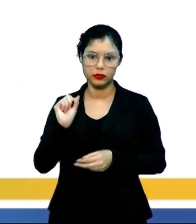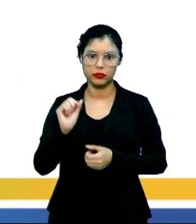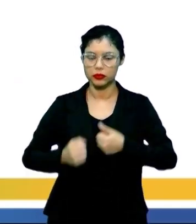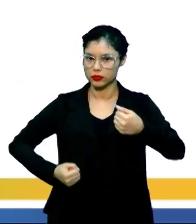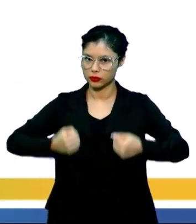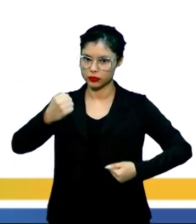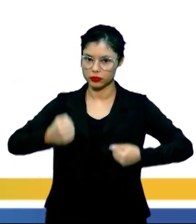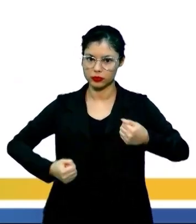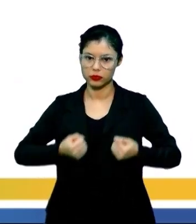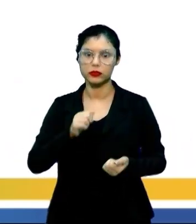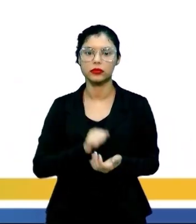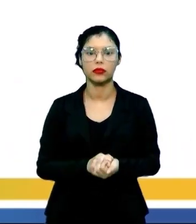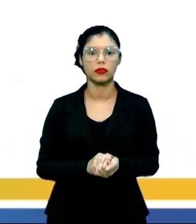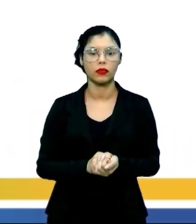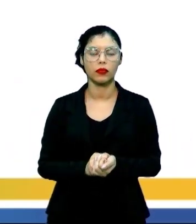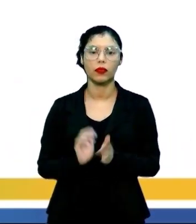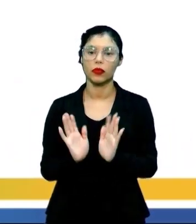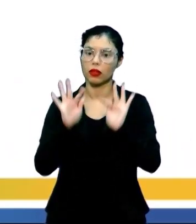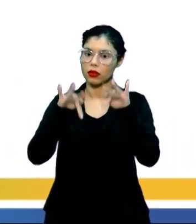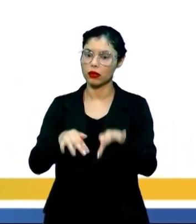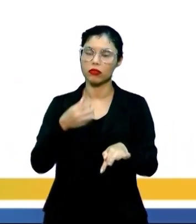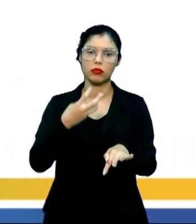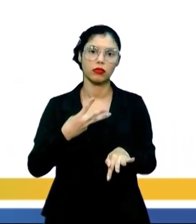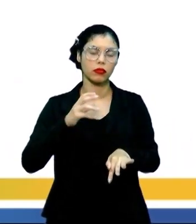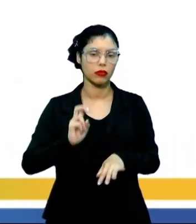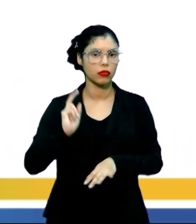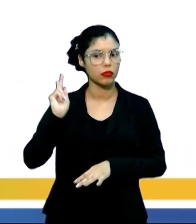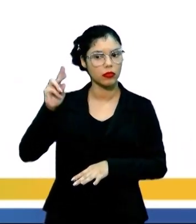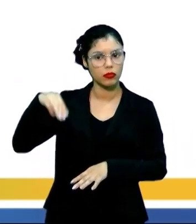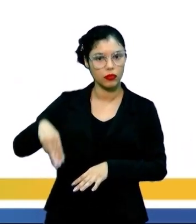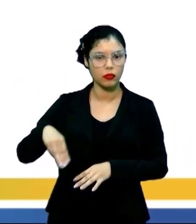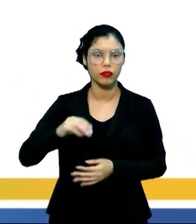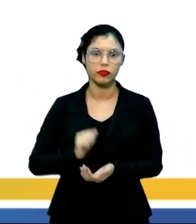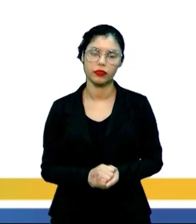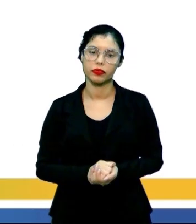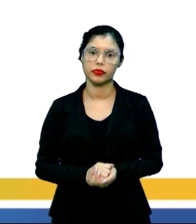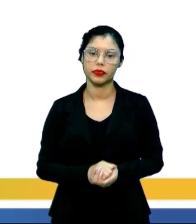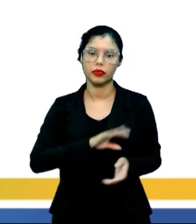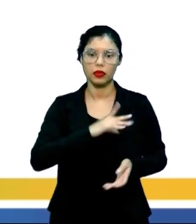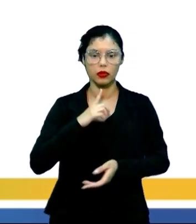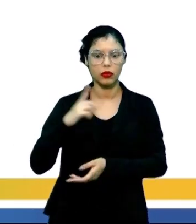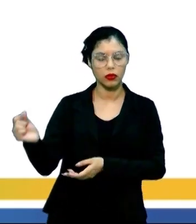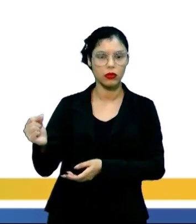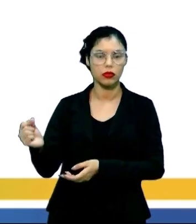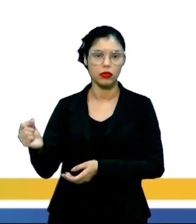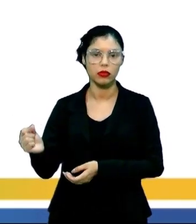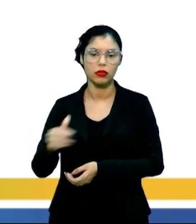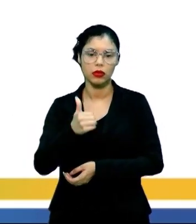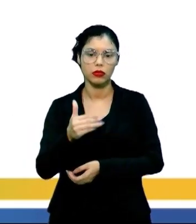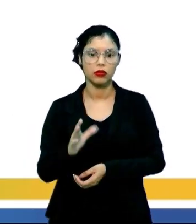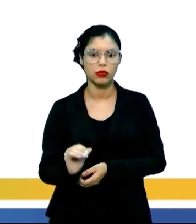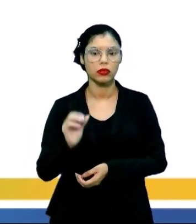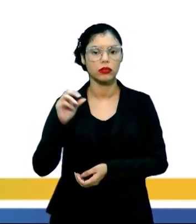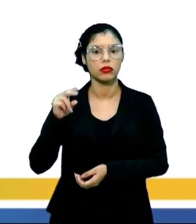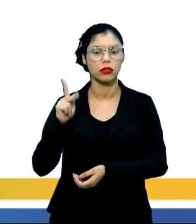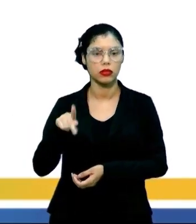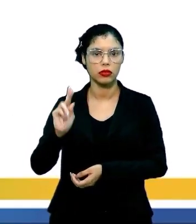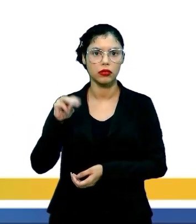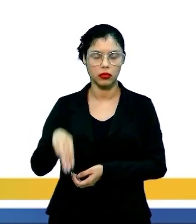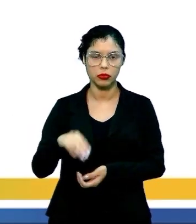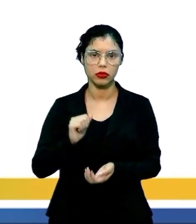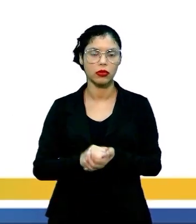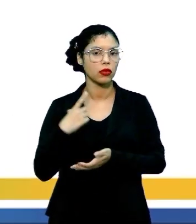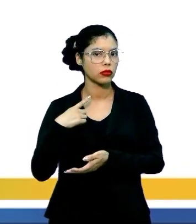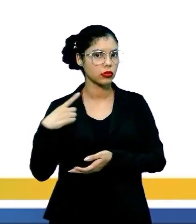caminhão ele está na posição final de 35 km e ele saiu de uma posição inicial de 10 km. Quando calculamos